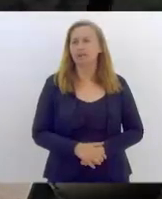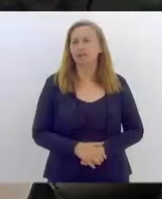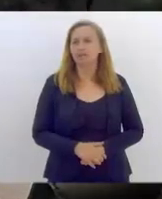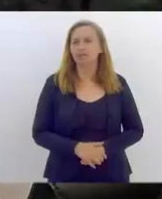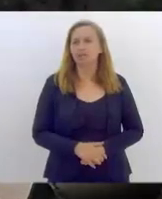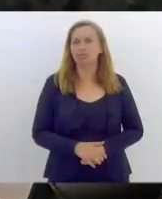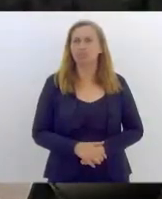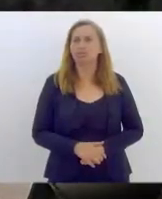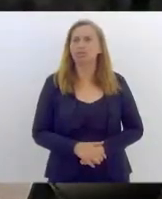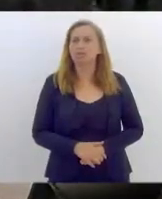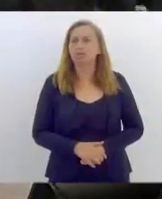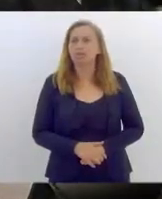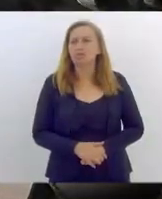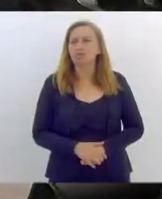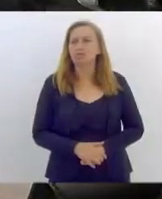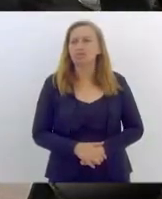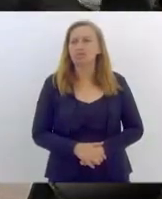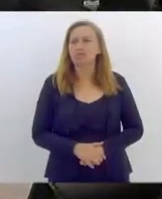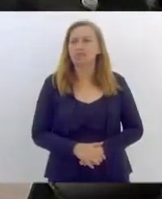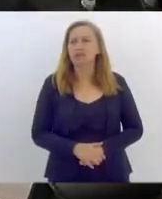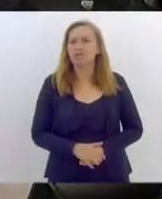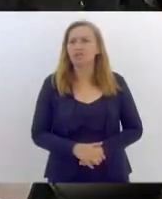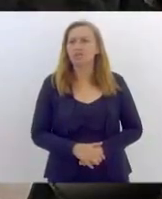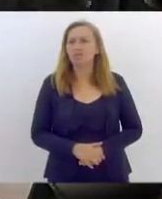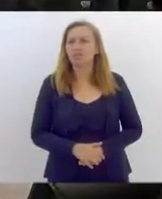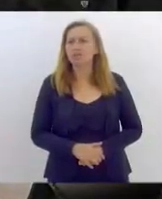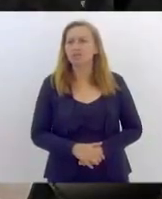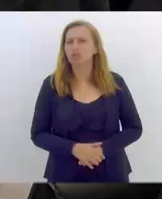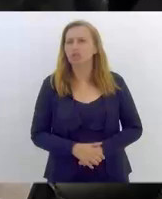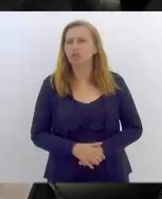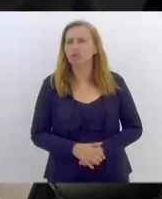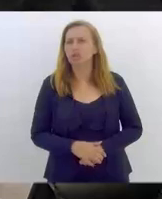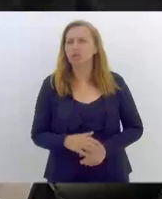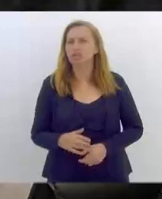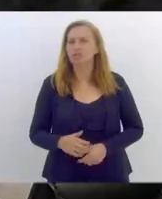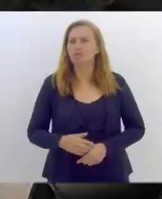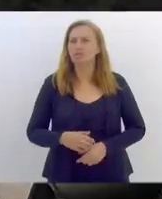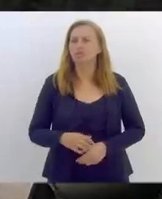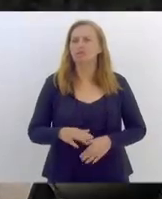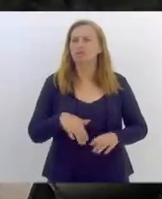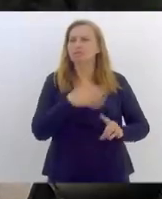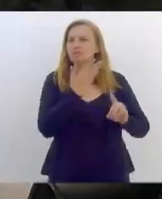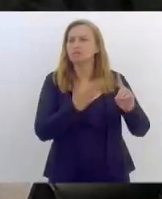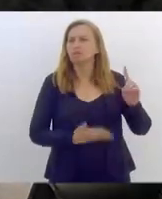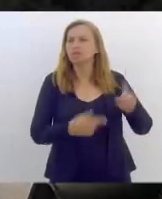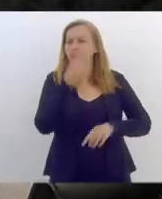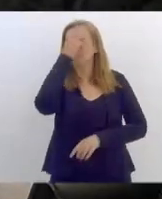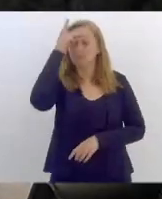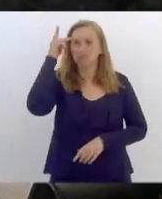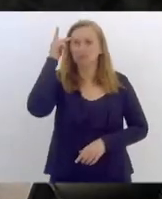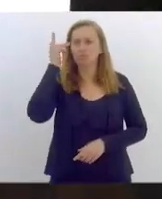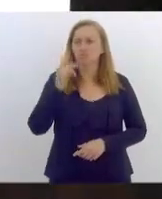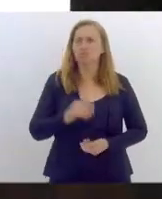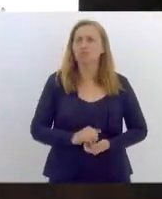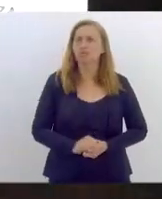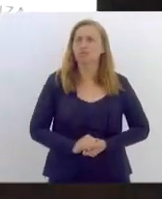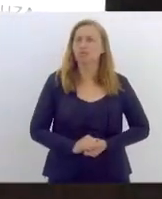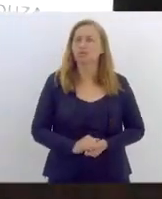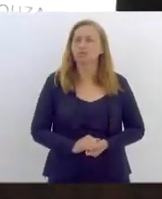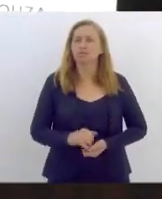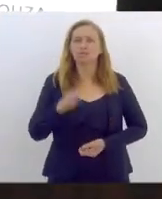Bom, terceiro bloco de homenagens são a pessoas que nós